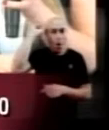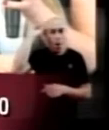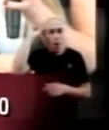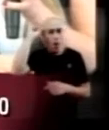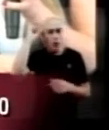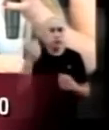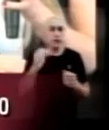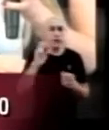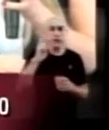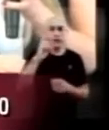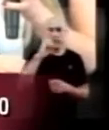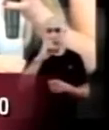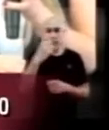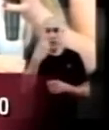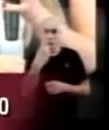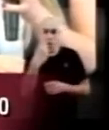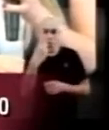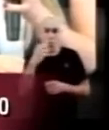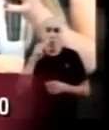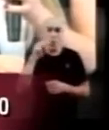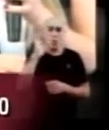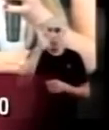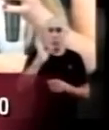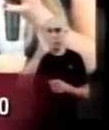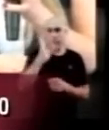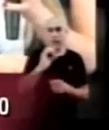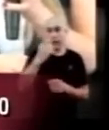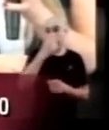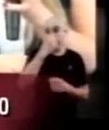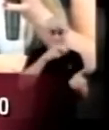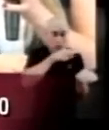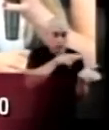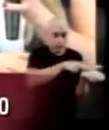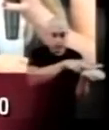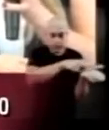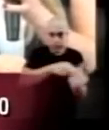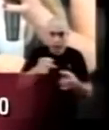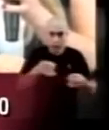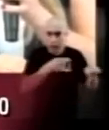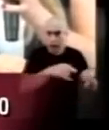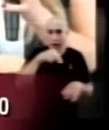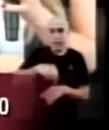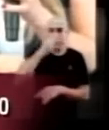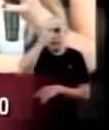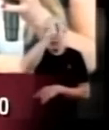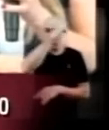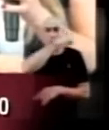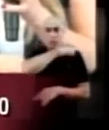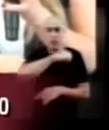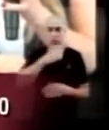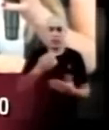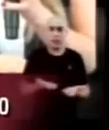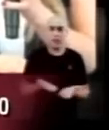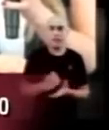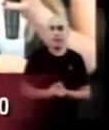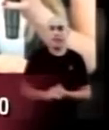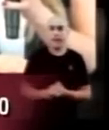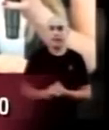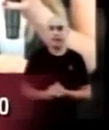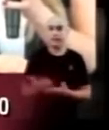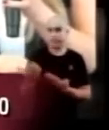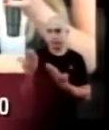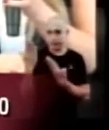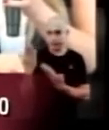com 51,85% de ocupação dos leitos de UTI aqui do município de Rio Preto.